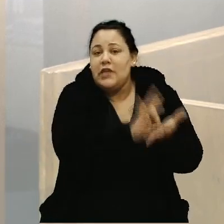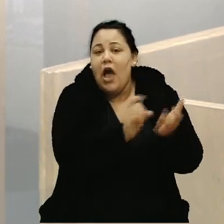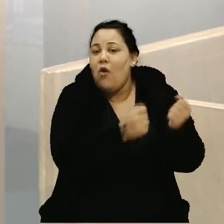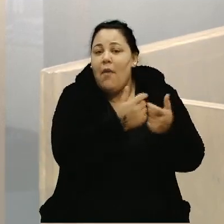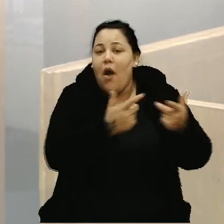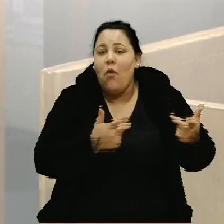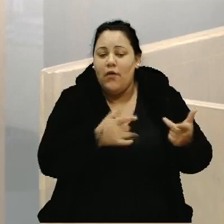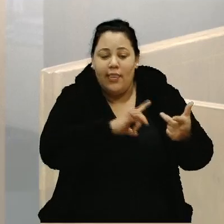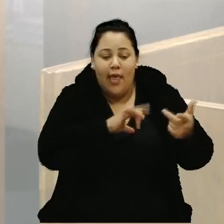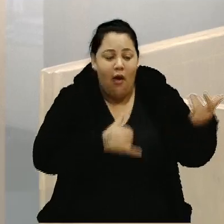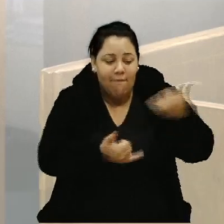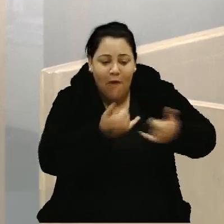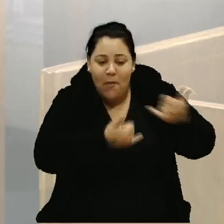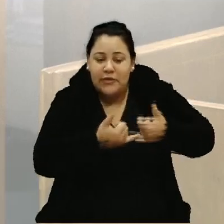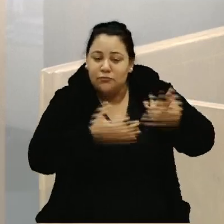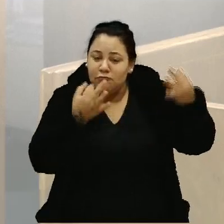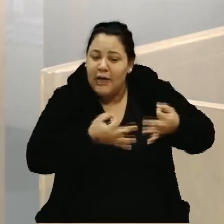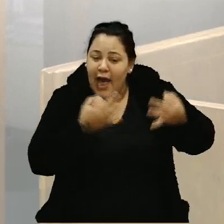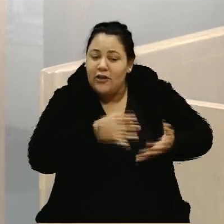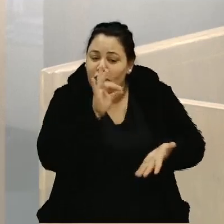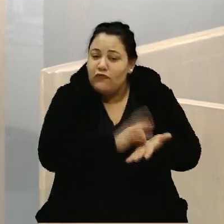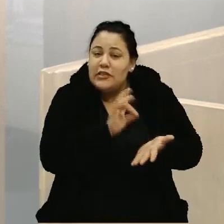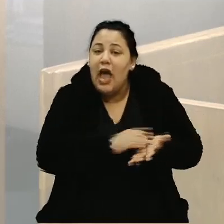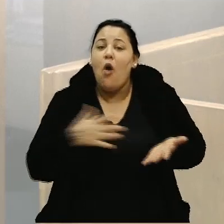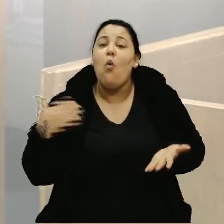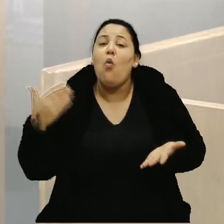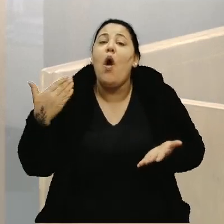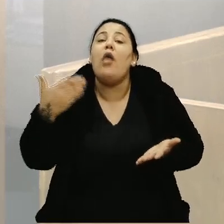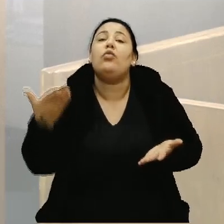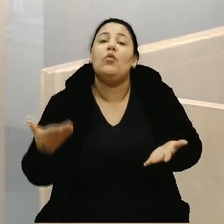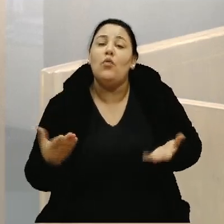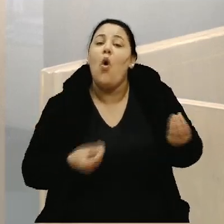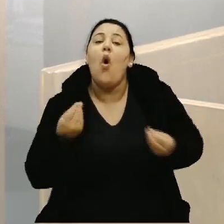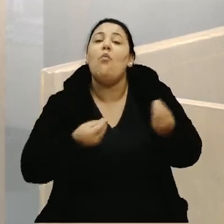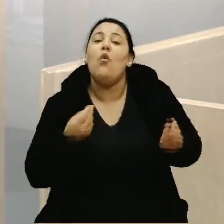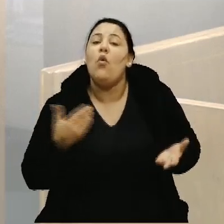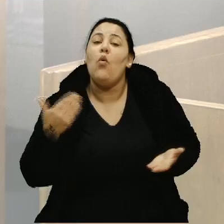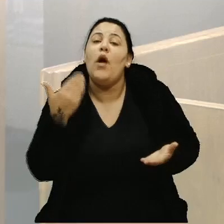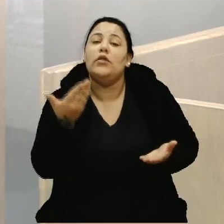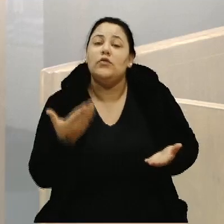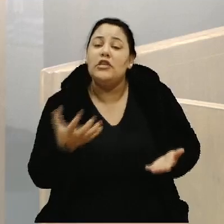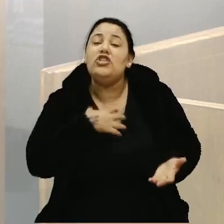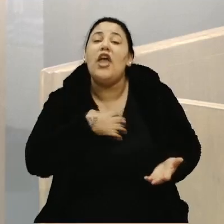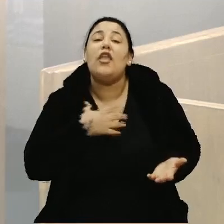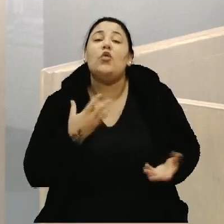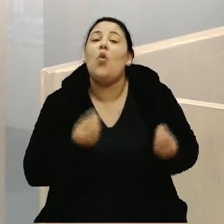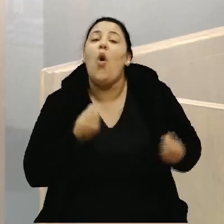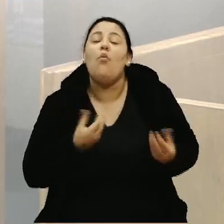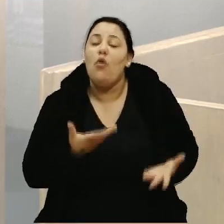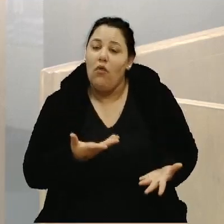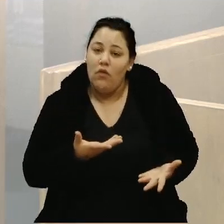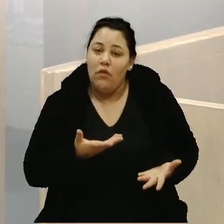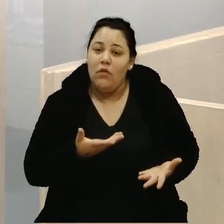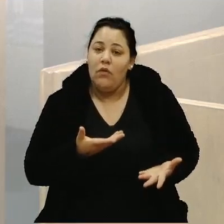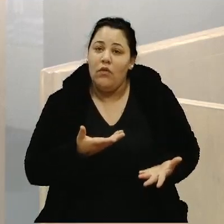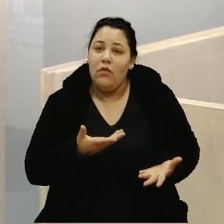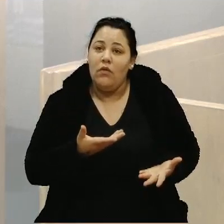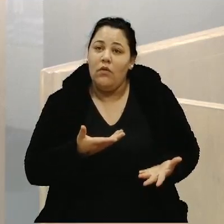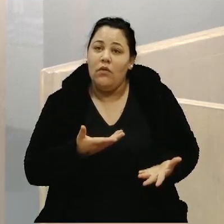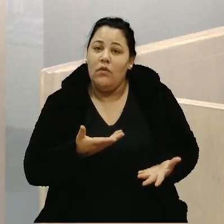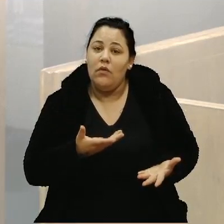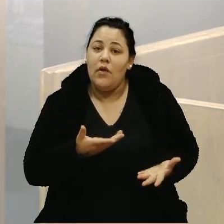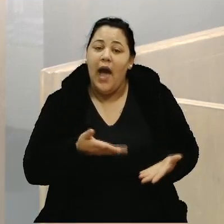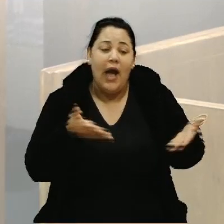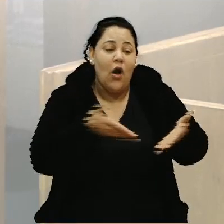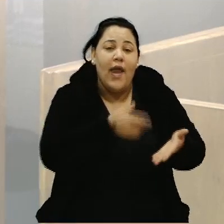vídeo diga quando, como, de que forma, como vai ficar enquanto não começa a